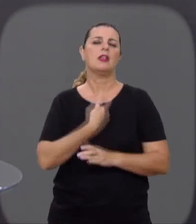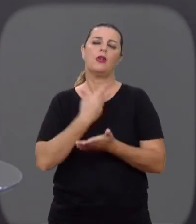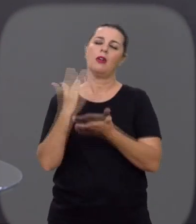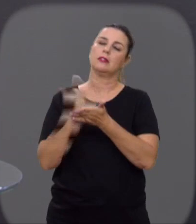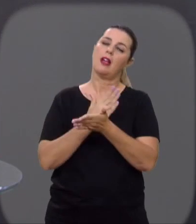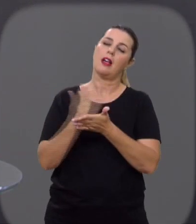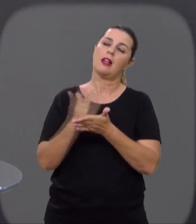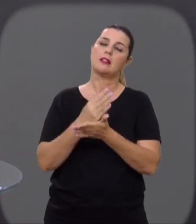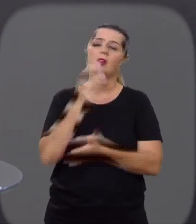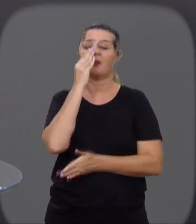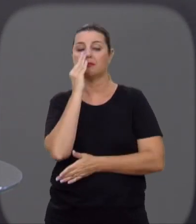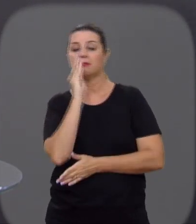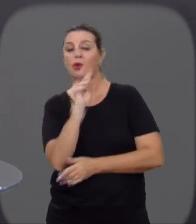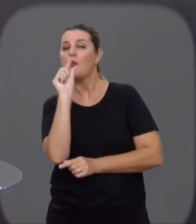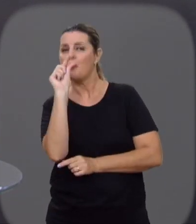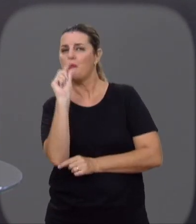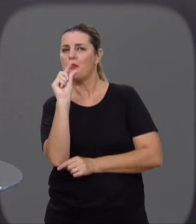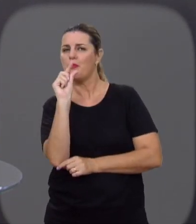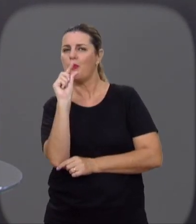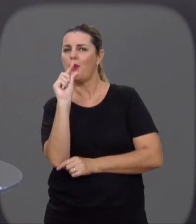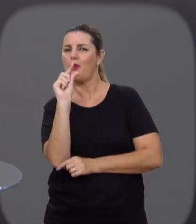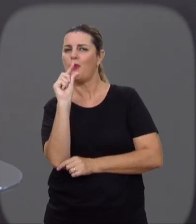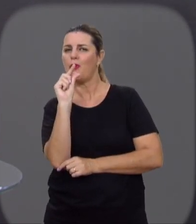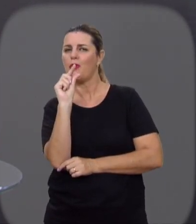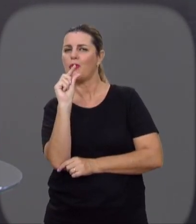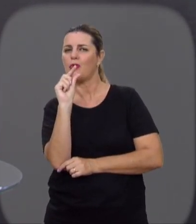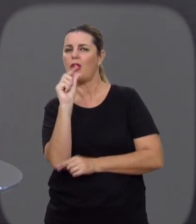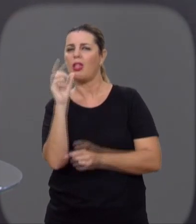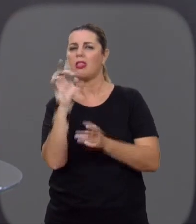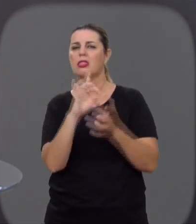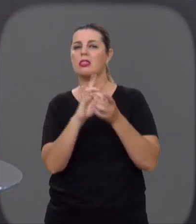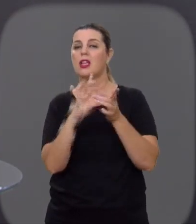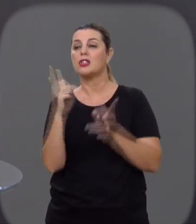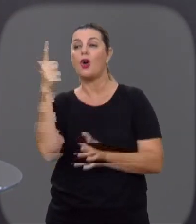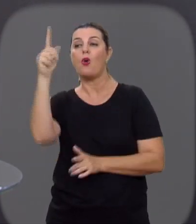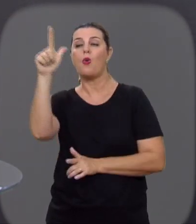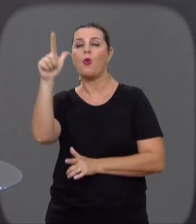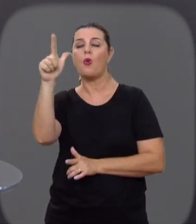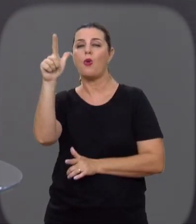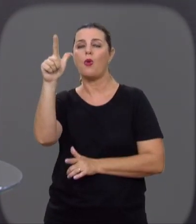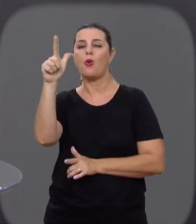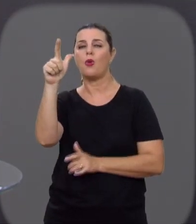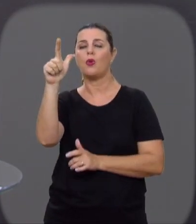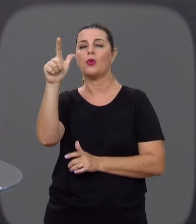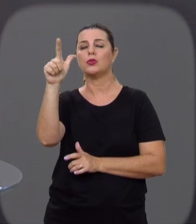muitas vezes estamos deixando passar, né? Estamos deixando que outras